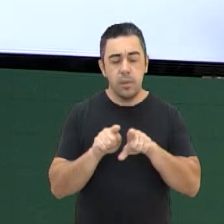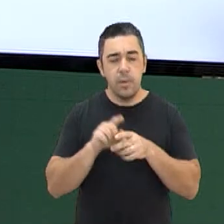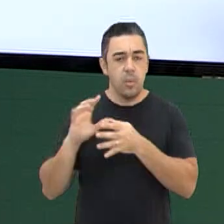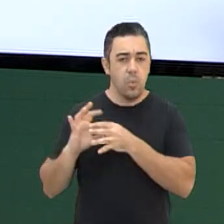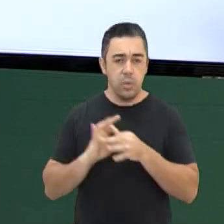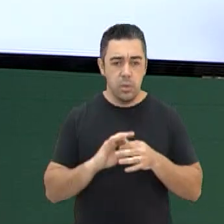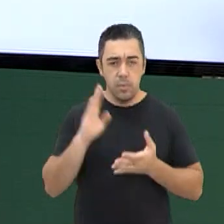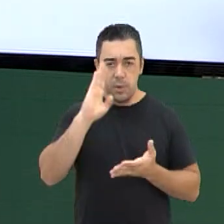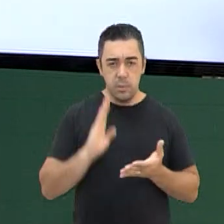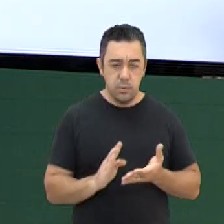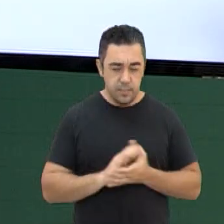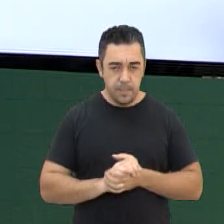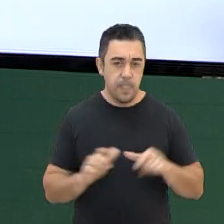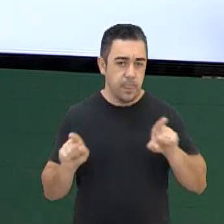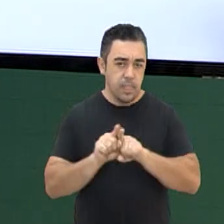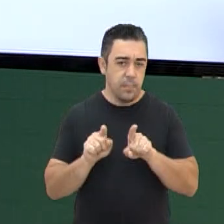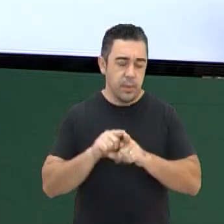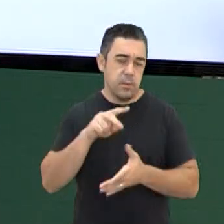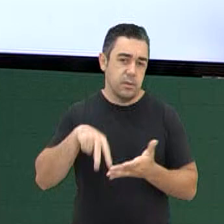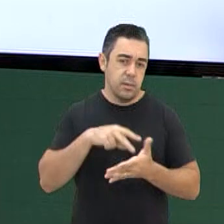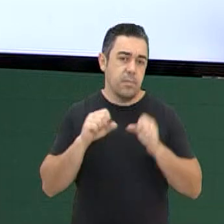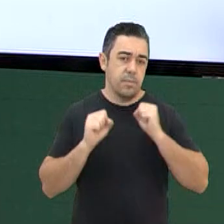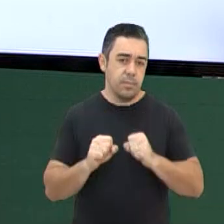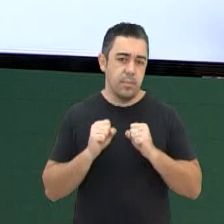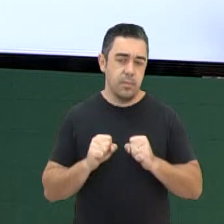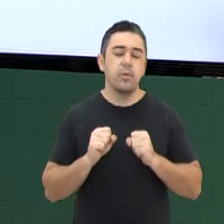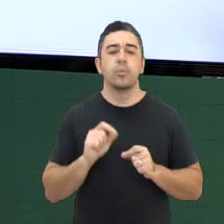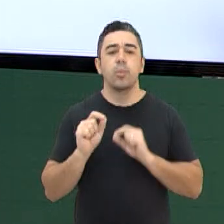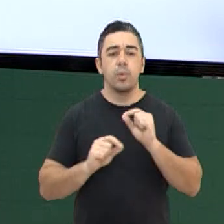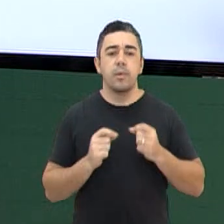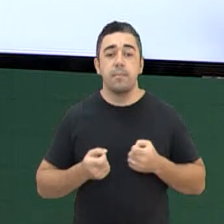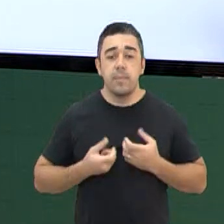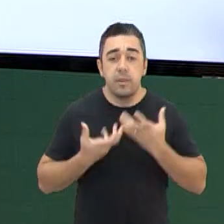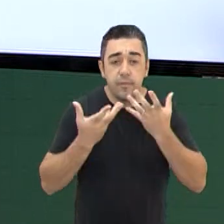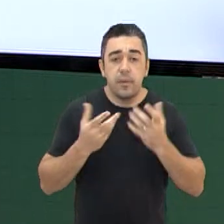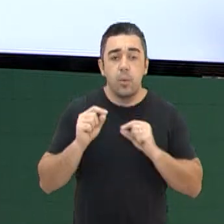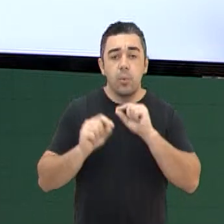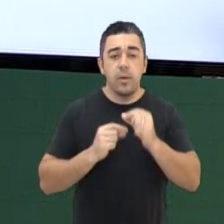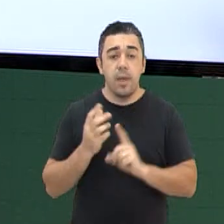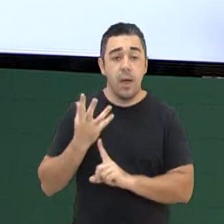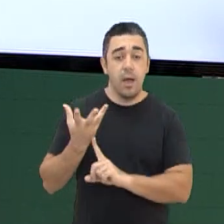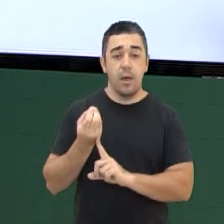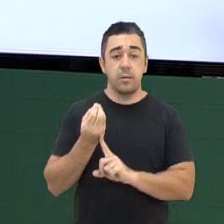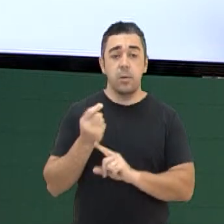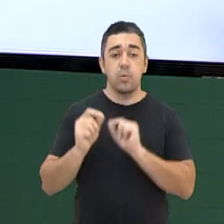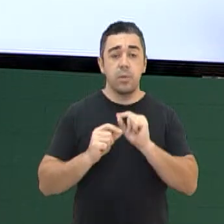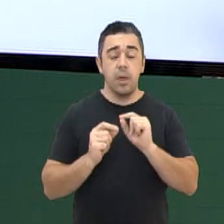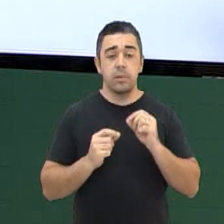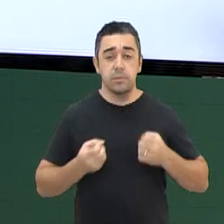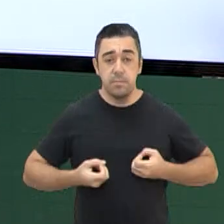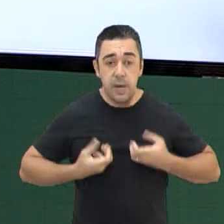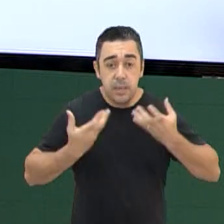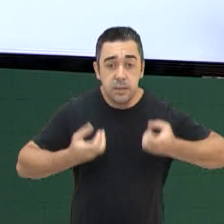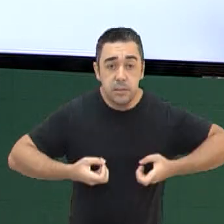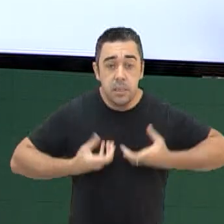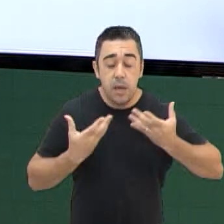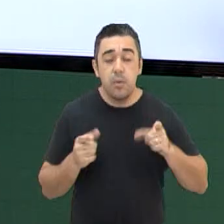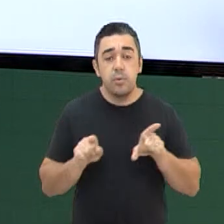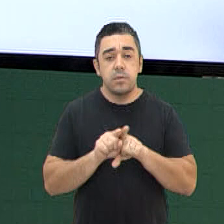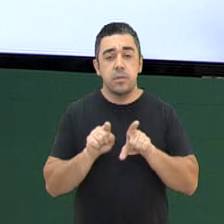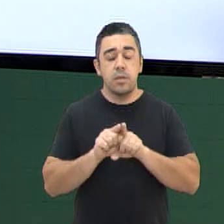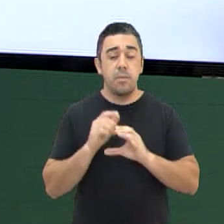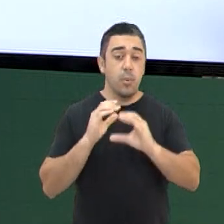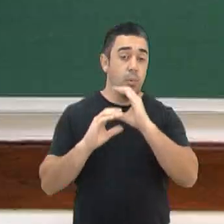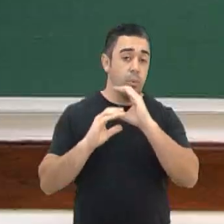brasileiro. E também a dança pode ser uma manifestação de arte, considerando expressão e comunicação.